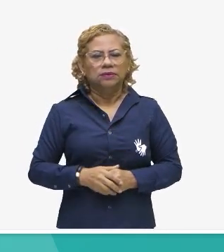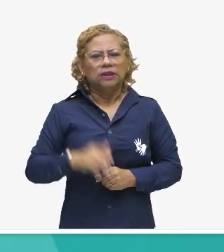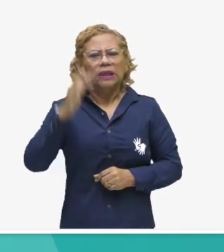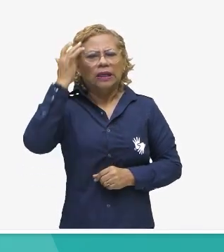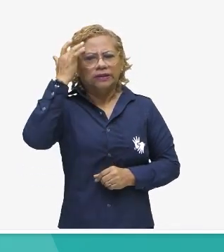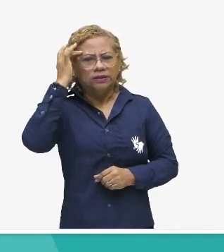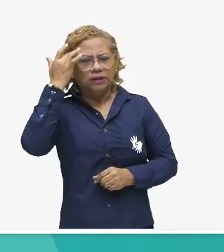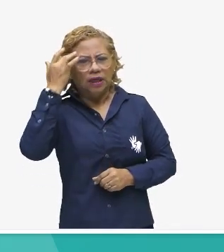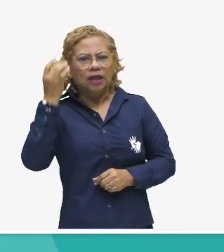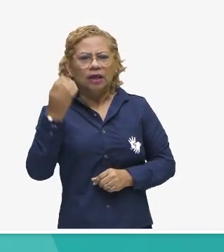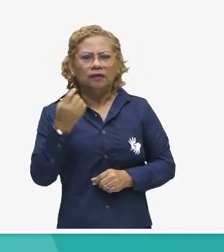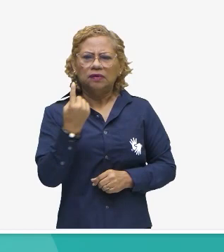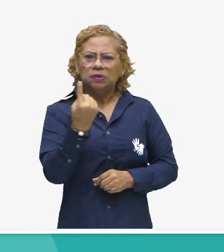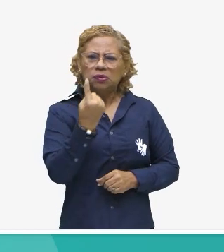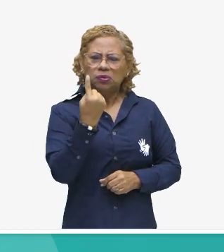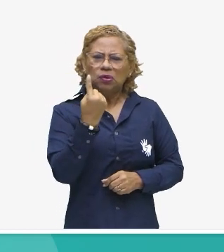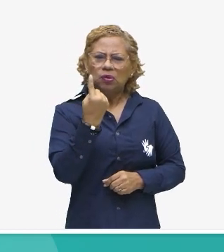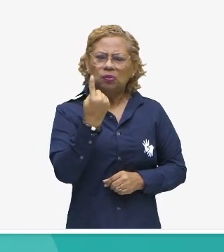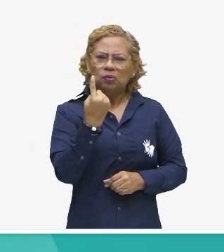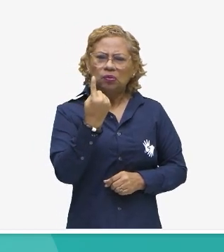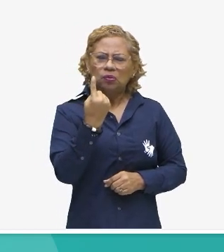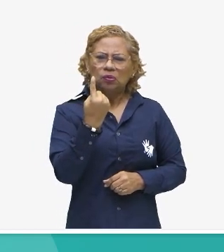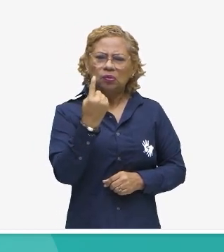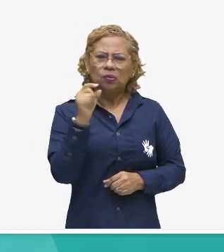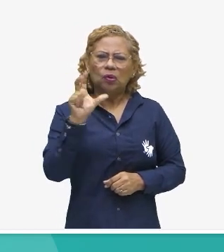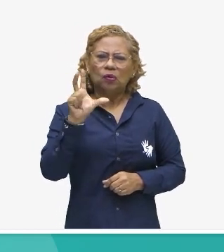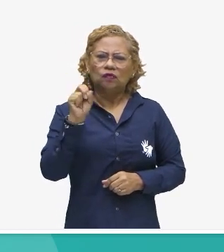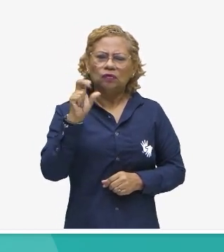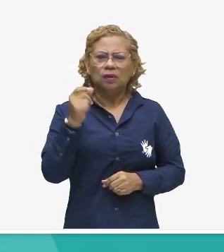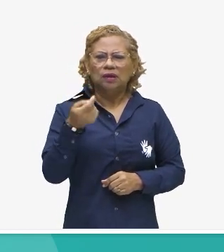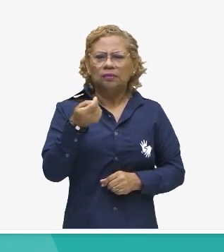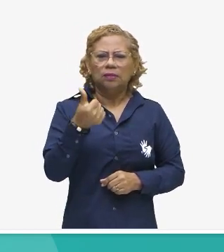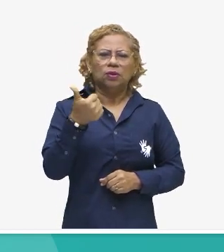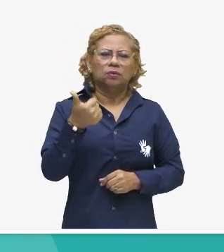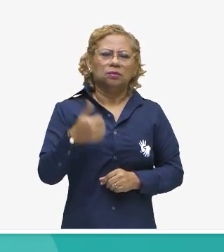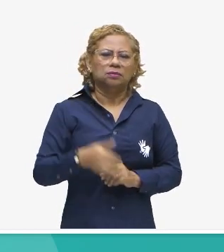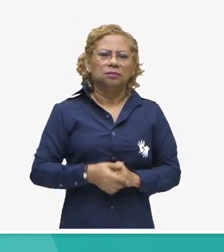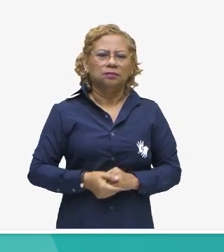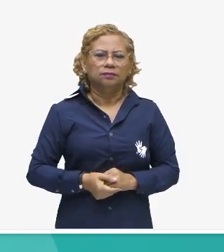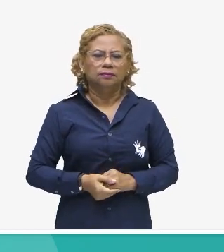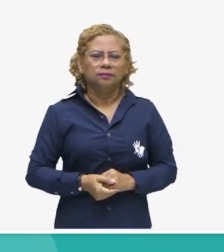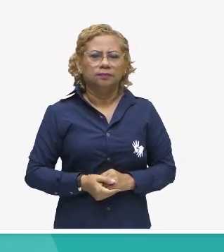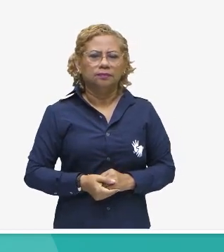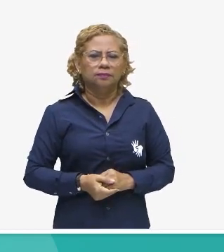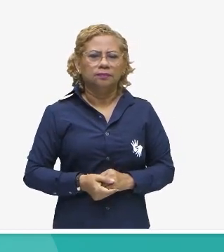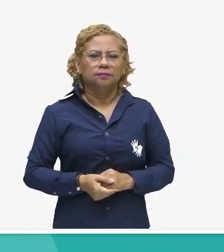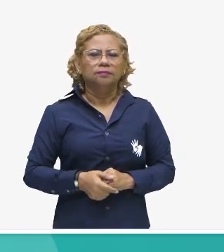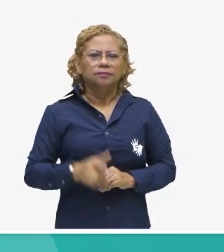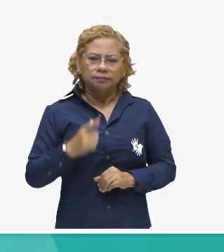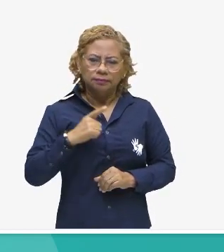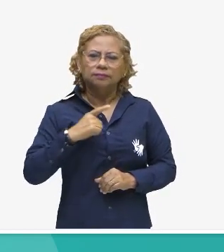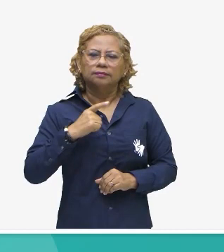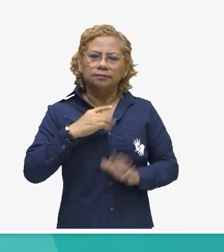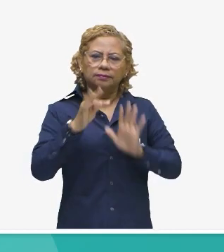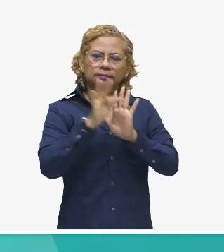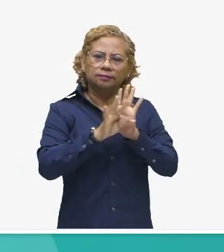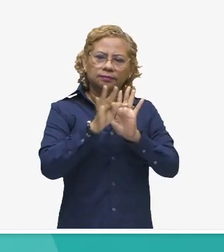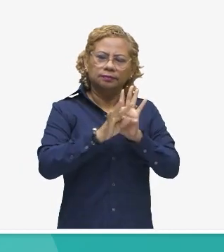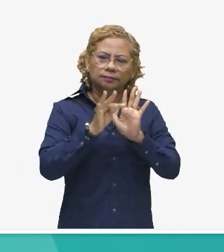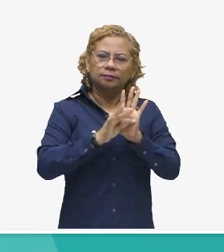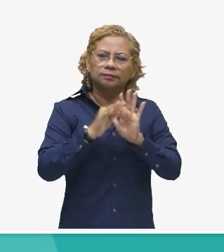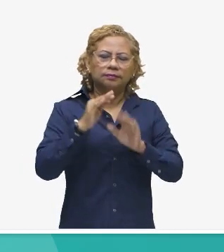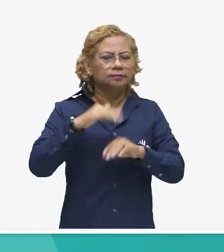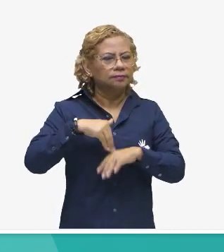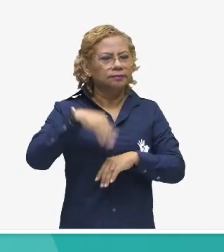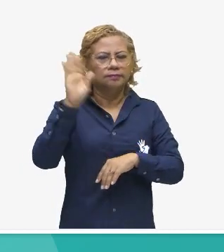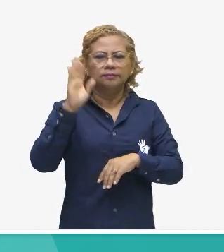um ovo só por dia era pouco. Nós já observamos aqui que existem mais verbos, né?